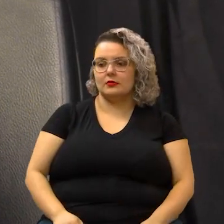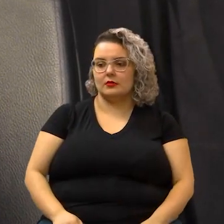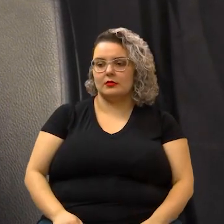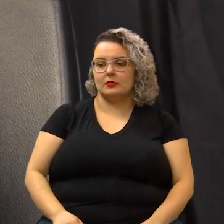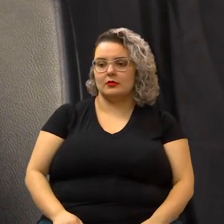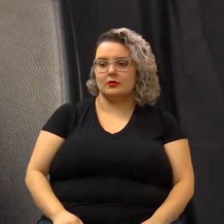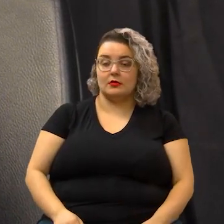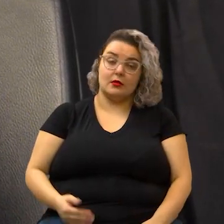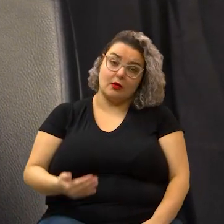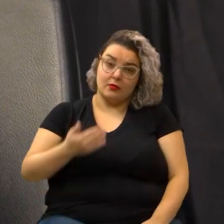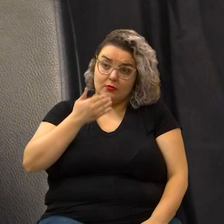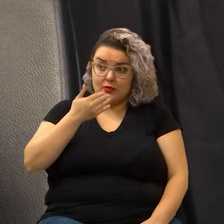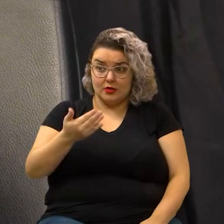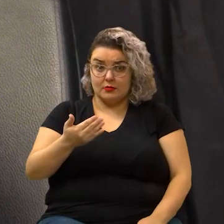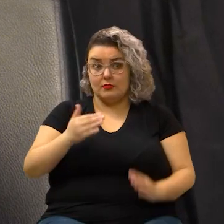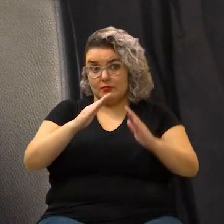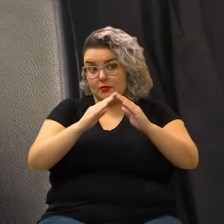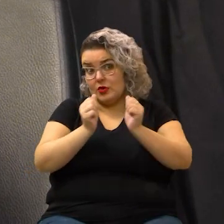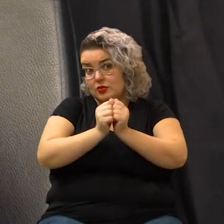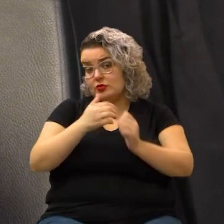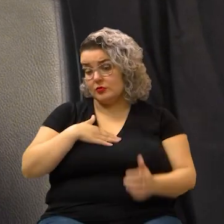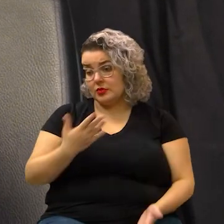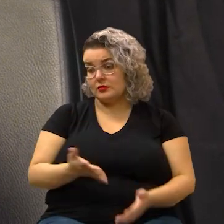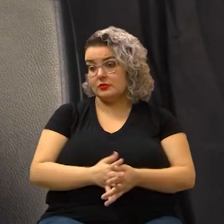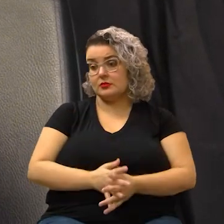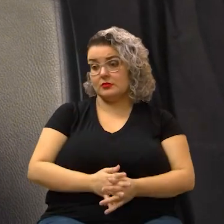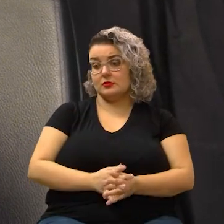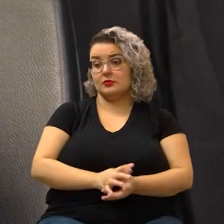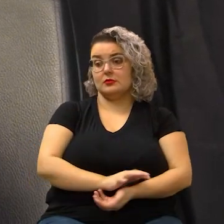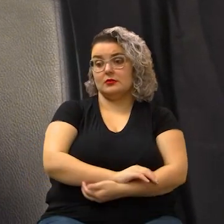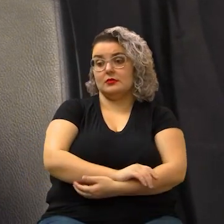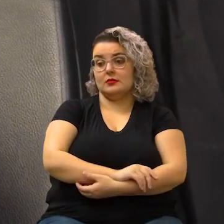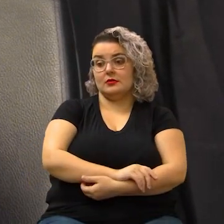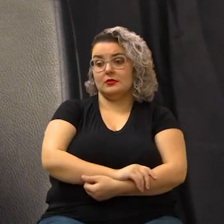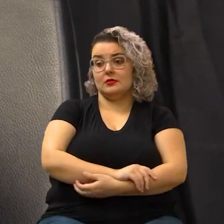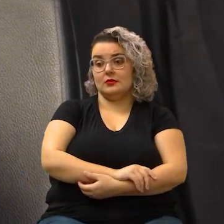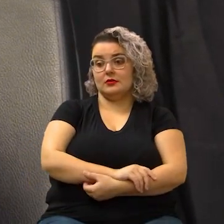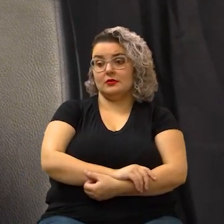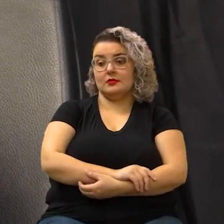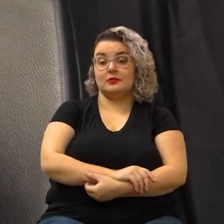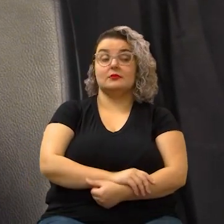Falei, agora eu vim pedir pro senhor deixar ela ir morar comigo.